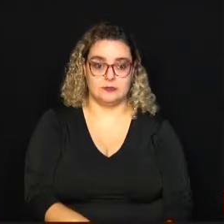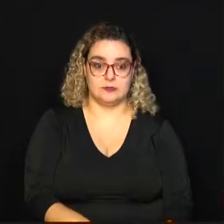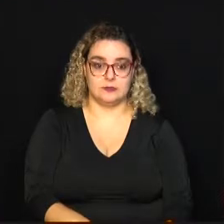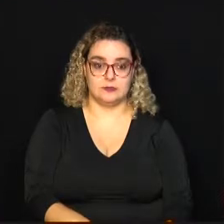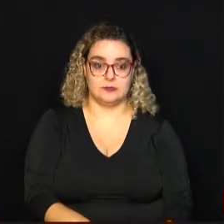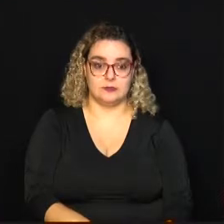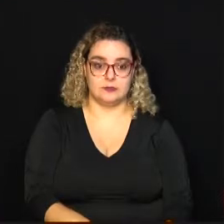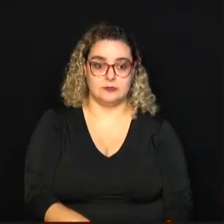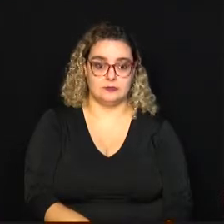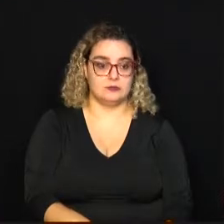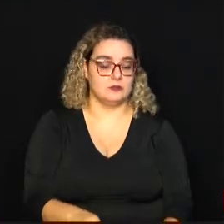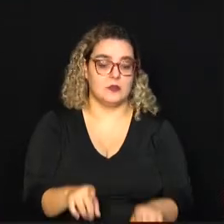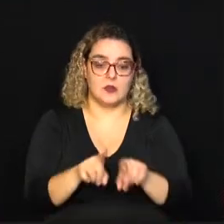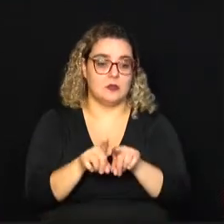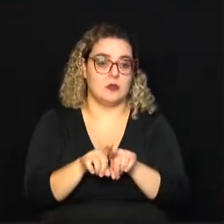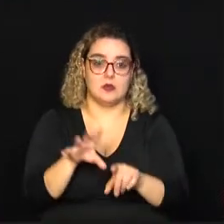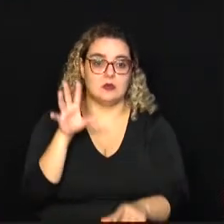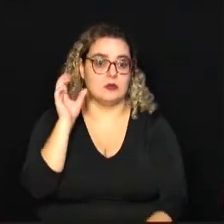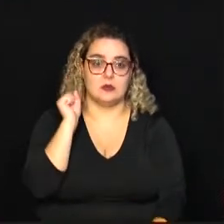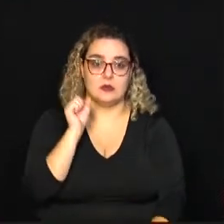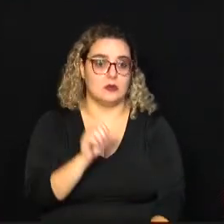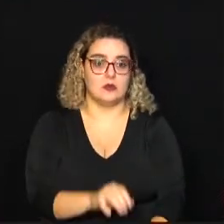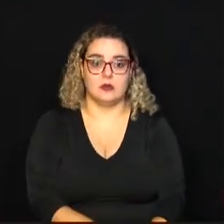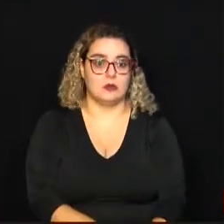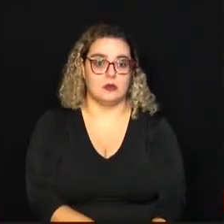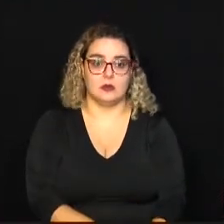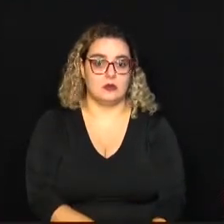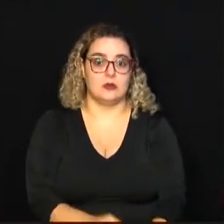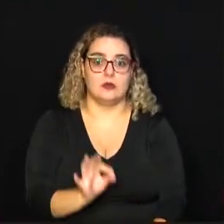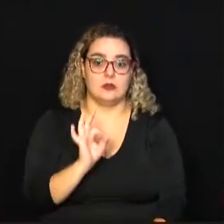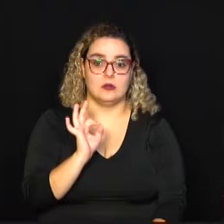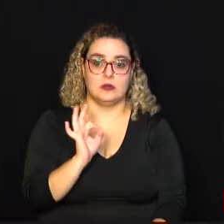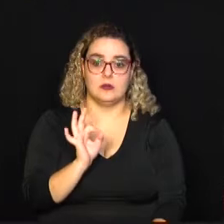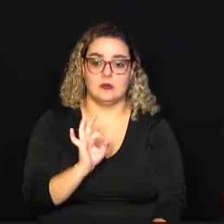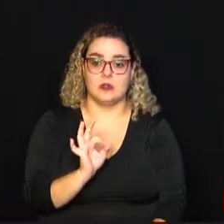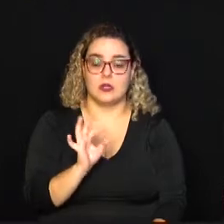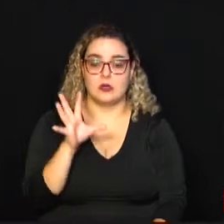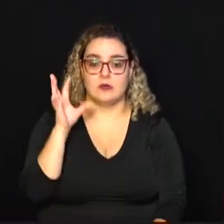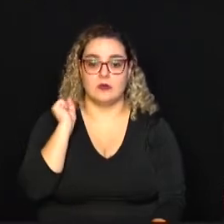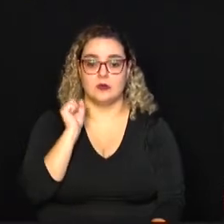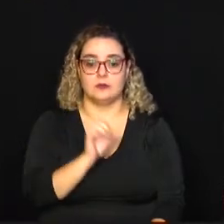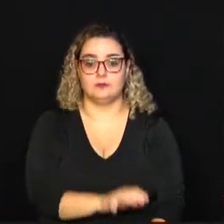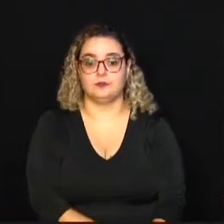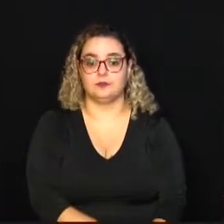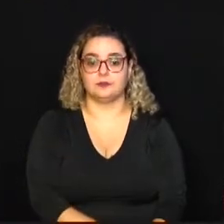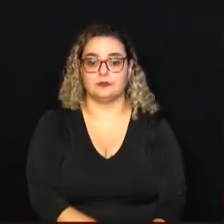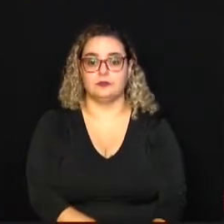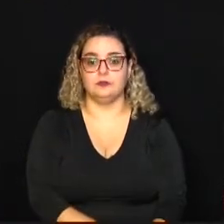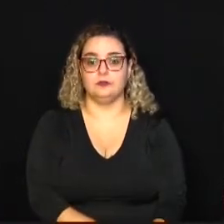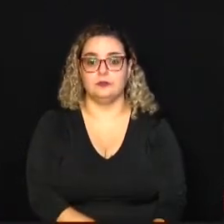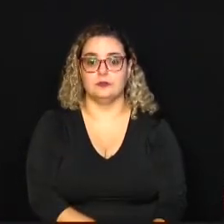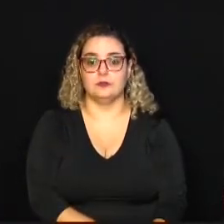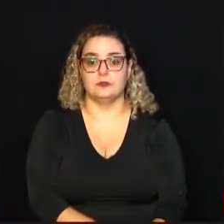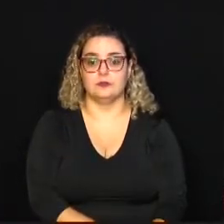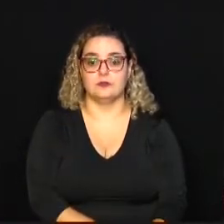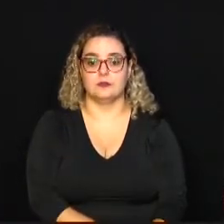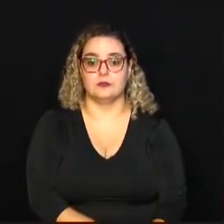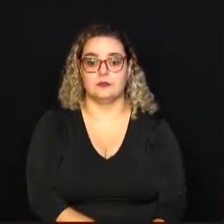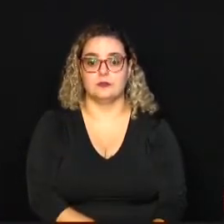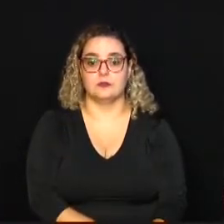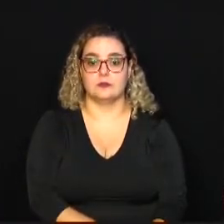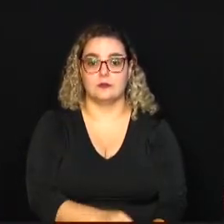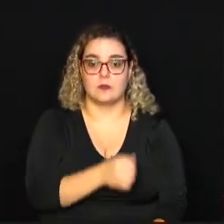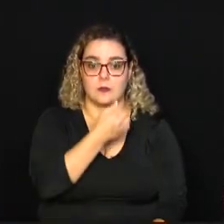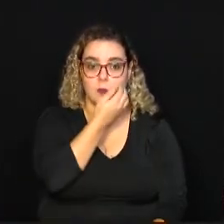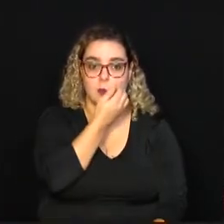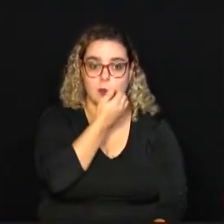Também não estou ouvindo, não. Né, vereador? Nós estamos ouvindo, ninguém está ouvindo ela. Bom, que pena, a gente